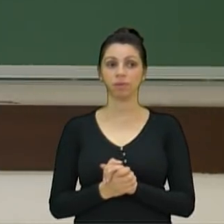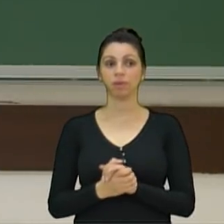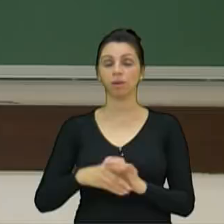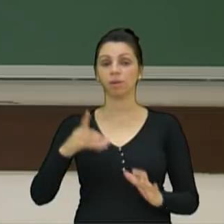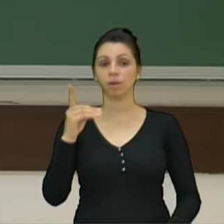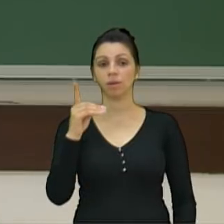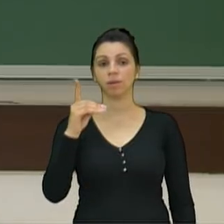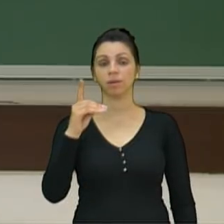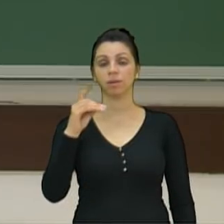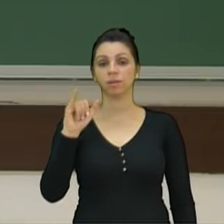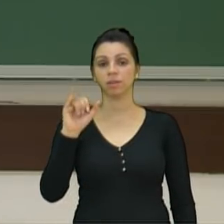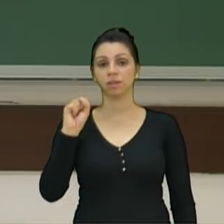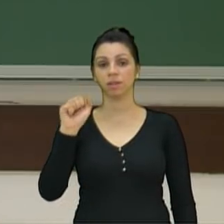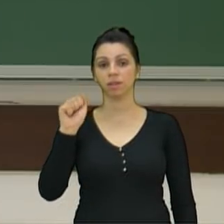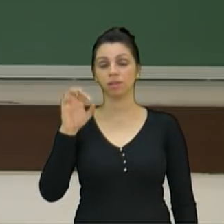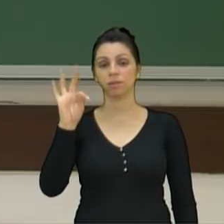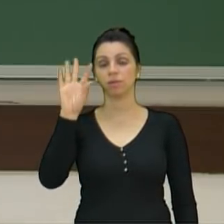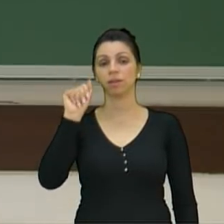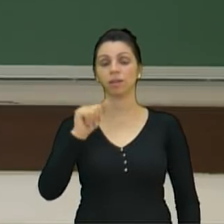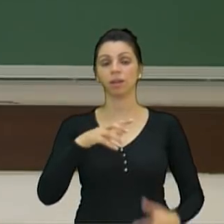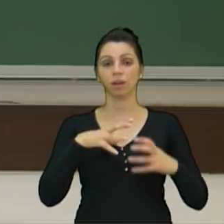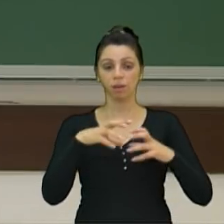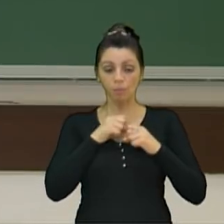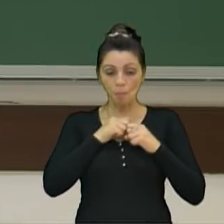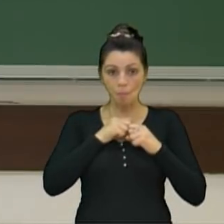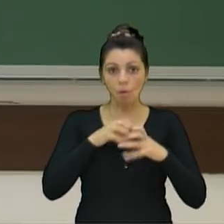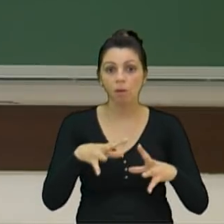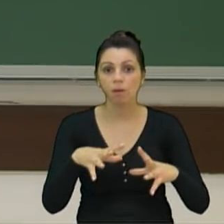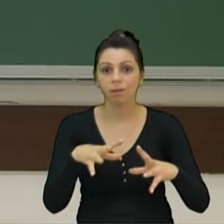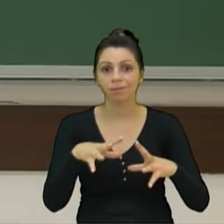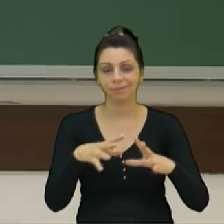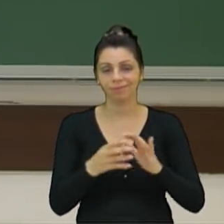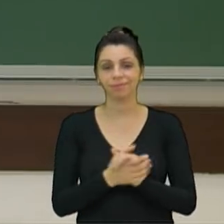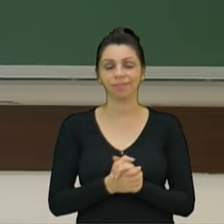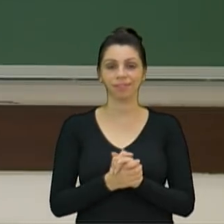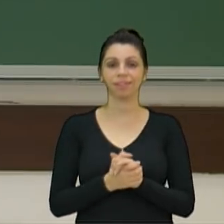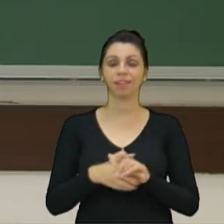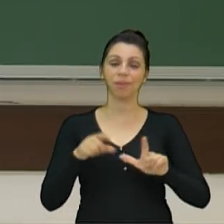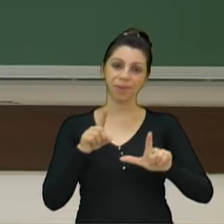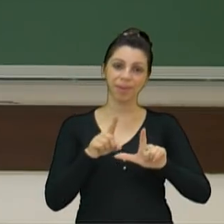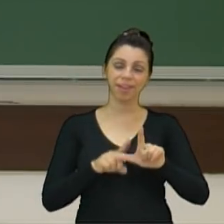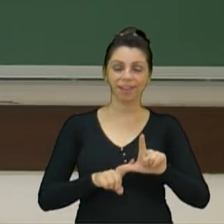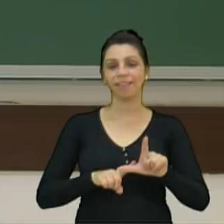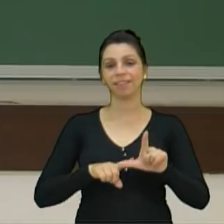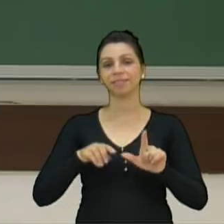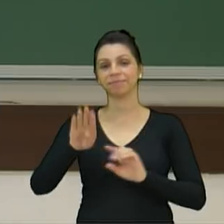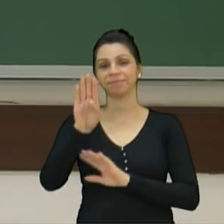movimento de relaxamento do coração, tá? Então, contração é a letra B, a sístole.